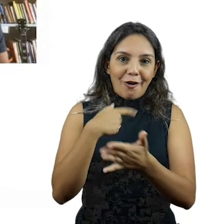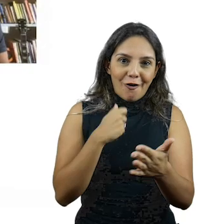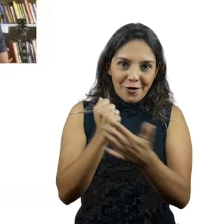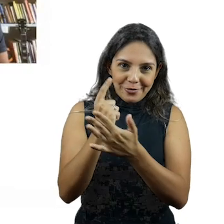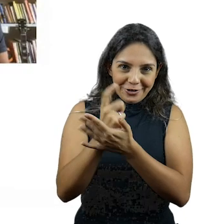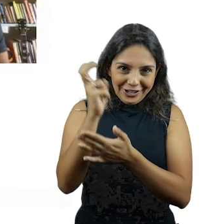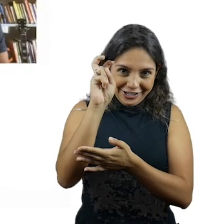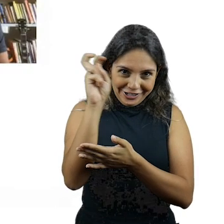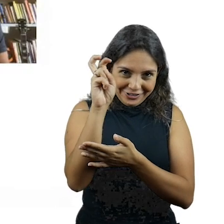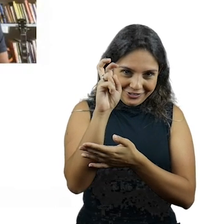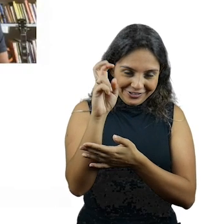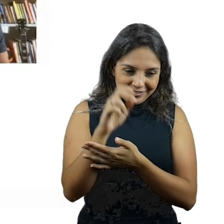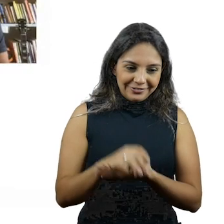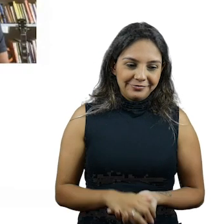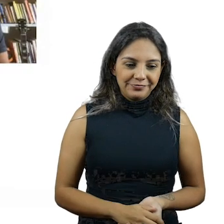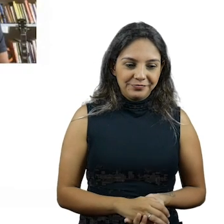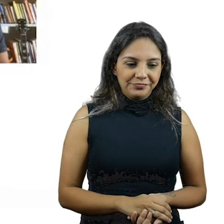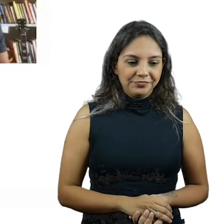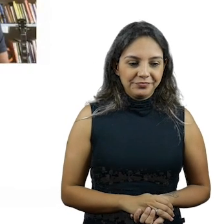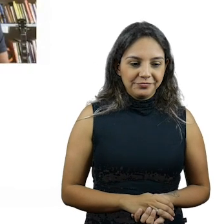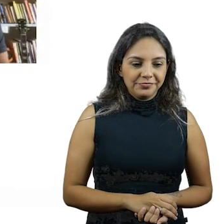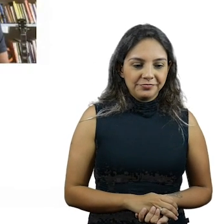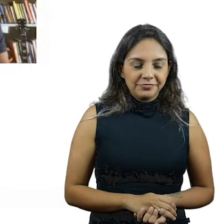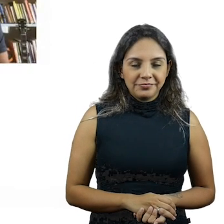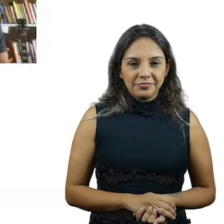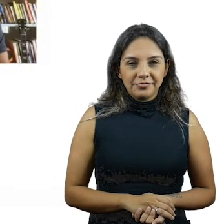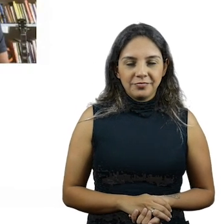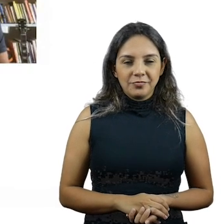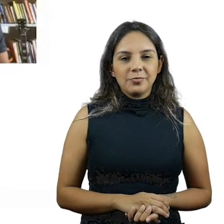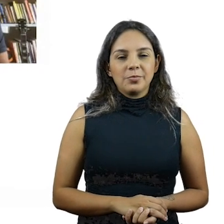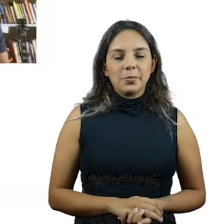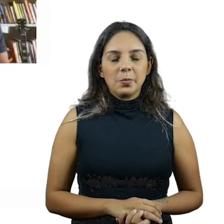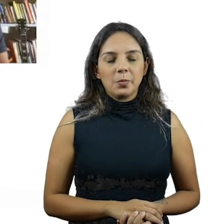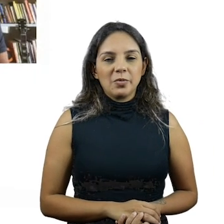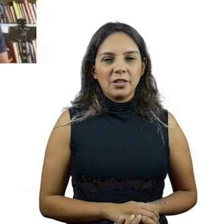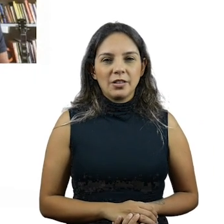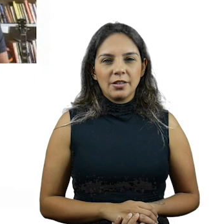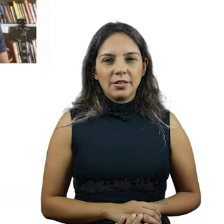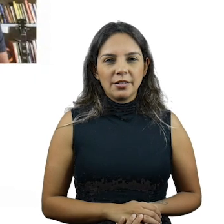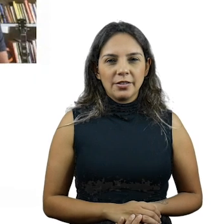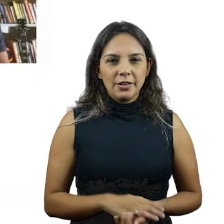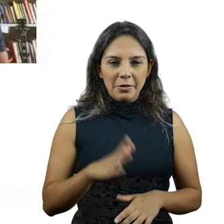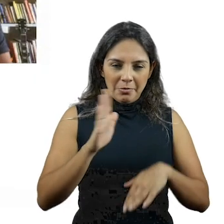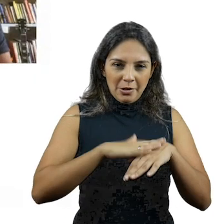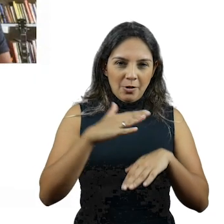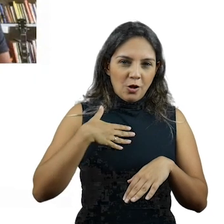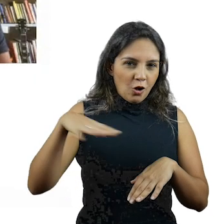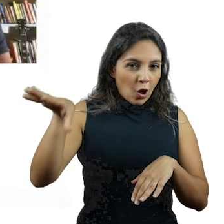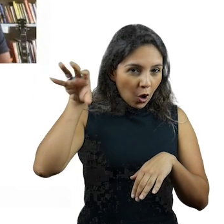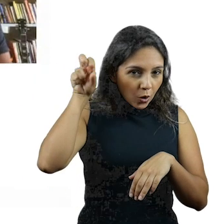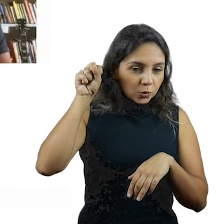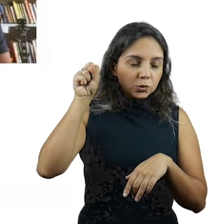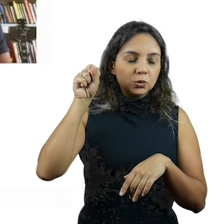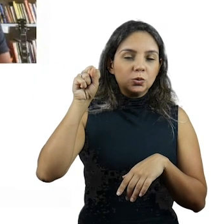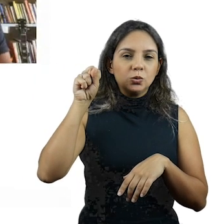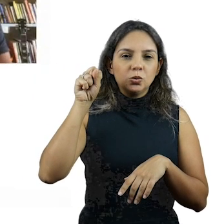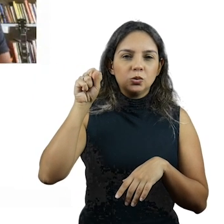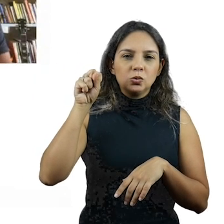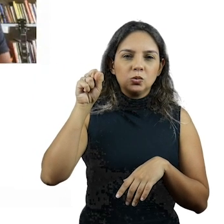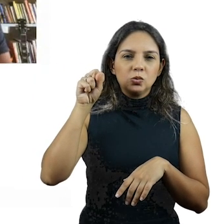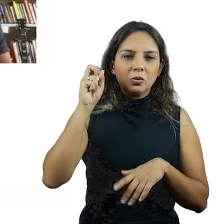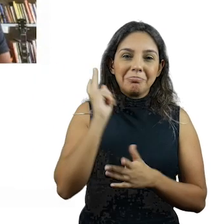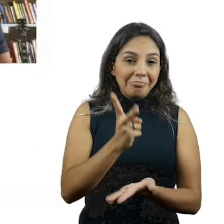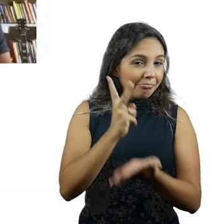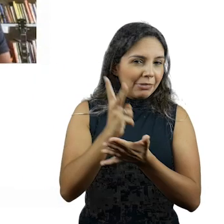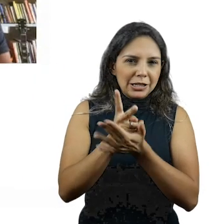o Concerto de Brandenburg foi a maior do Bach, né? Assim, é fantástico. Para mim, é uma das maiores obras que já foram feitas até hoje,